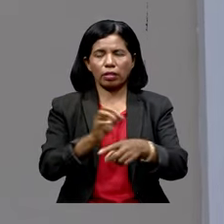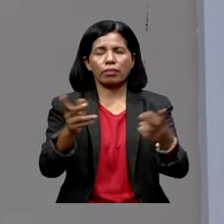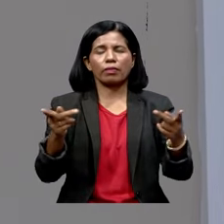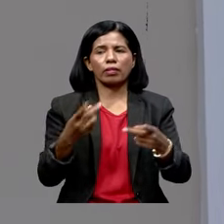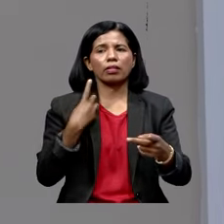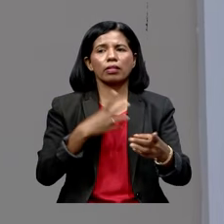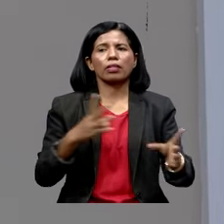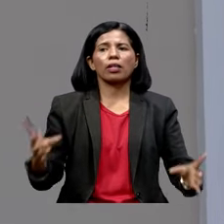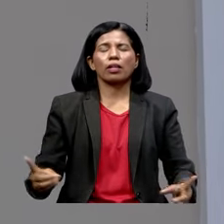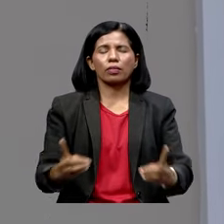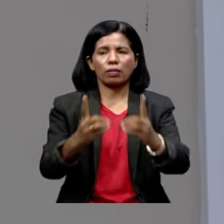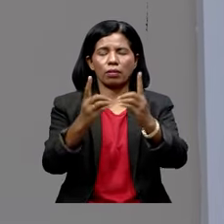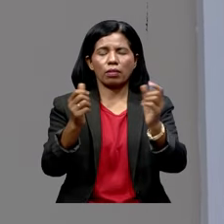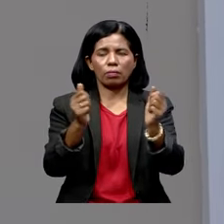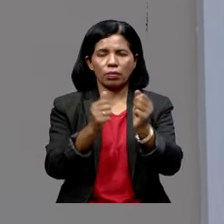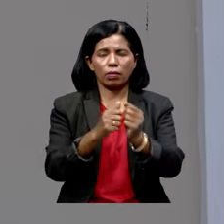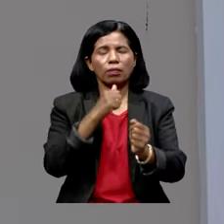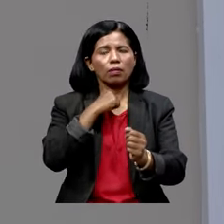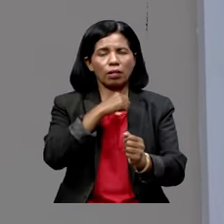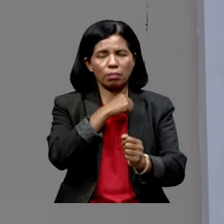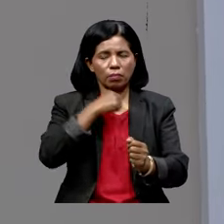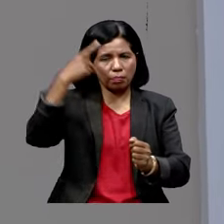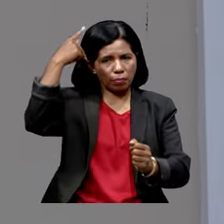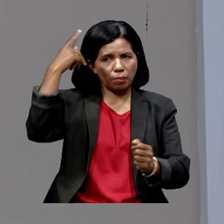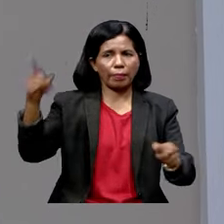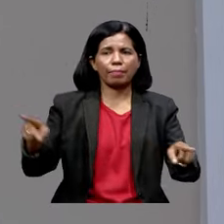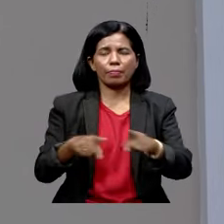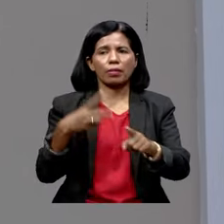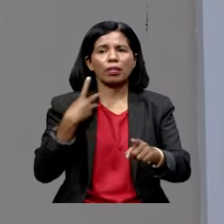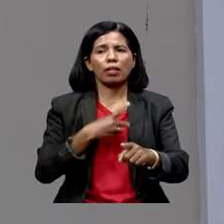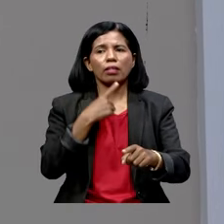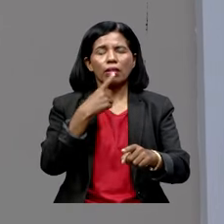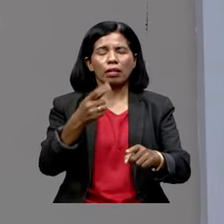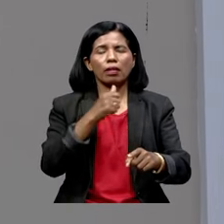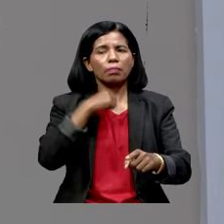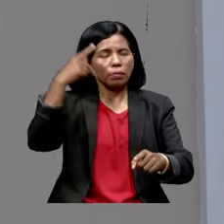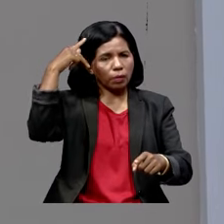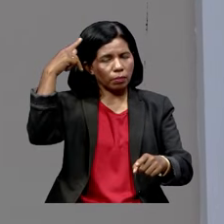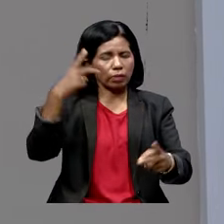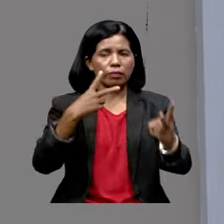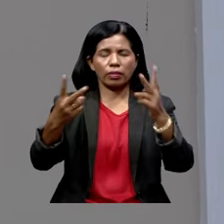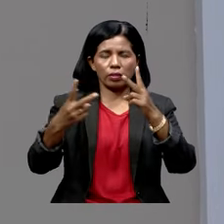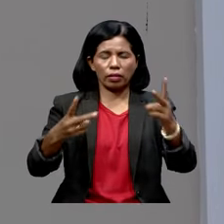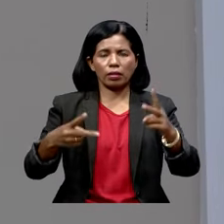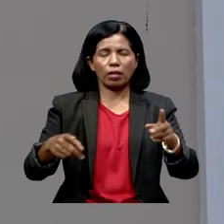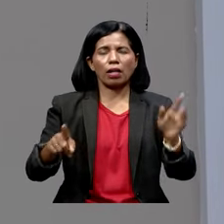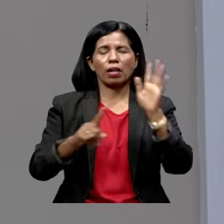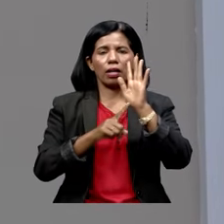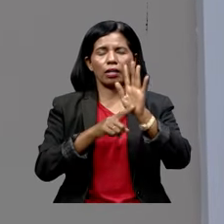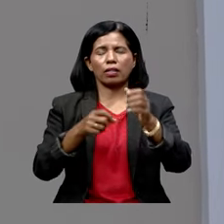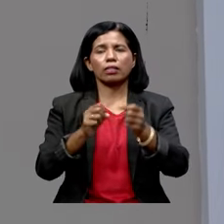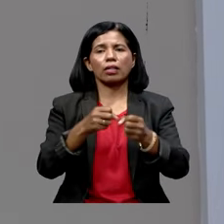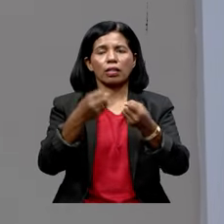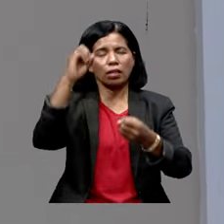se transformar o Santo Padre e a nessa entrega da Papa ne visita ne saidone graça ida baita